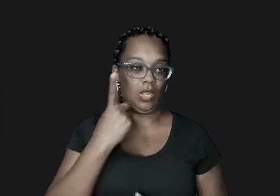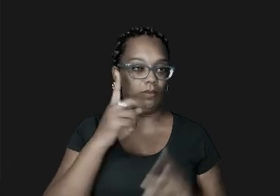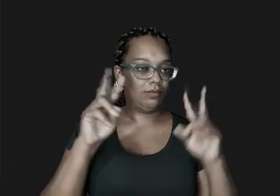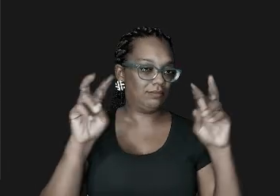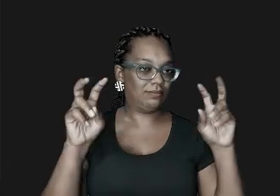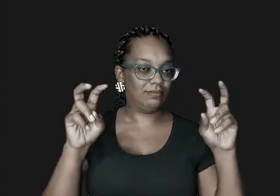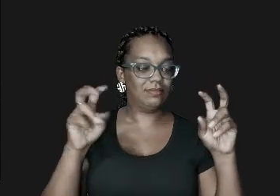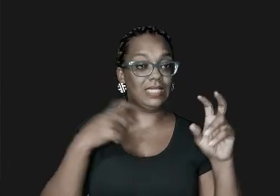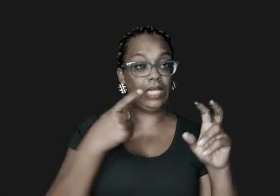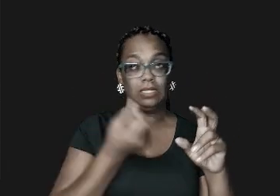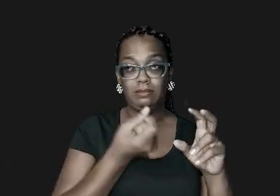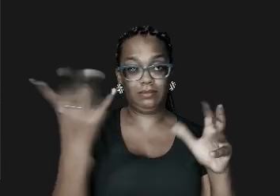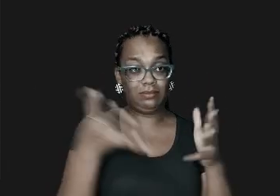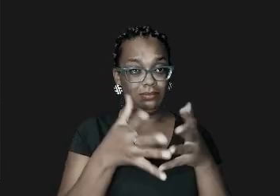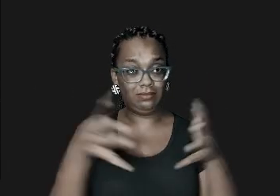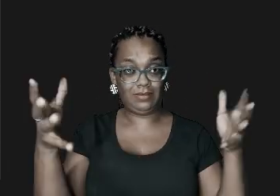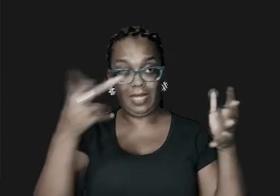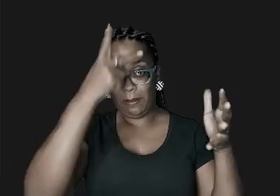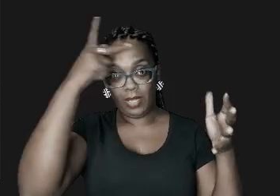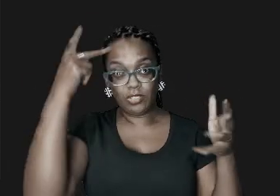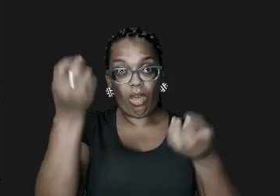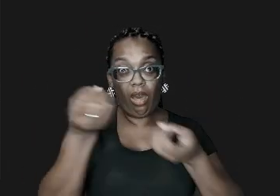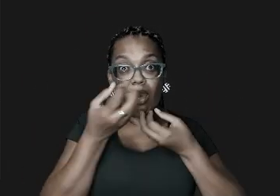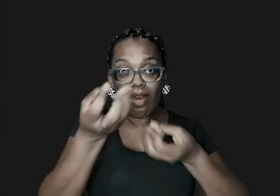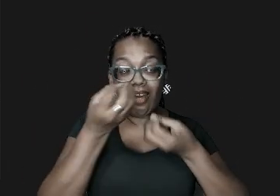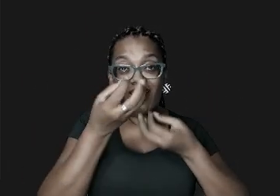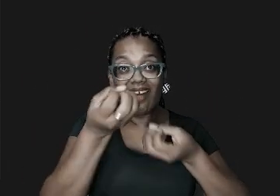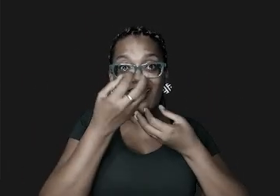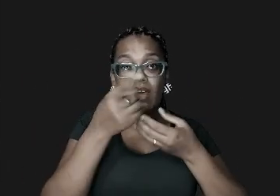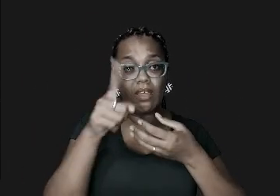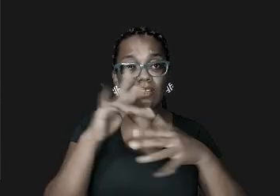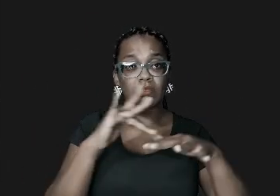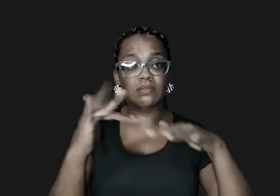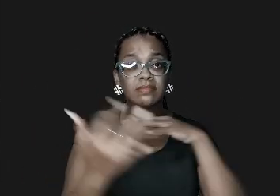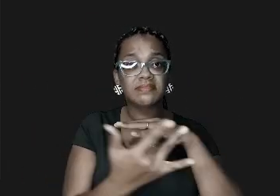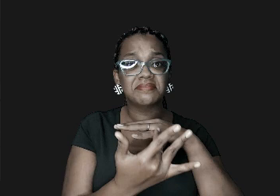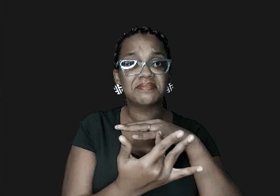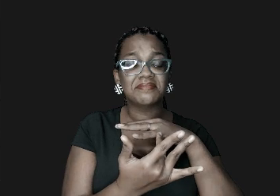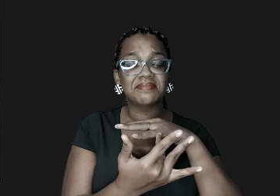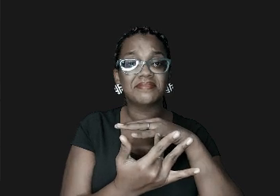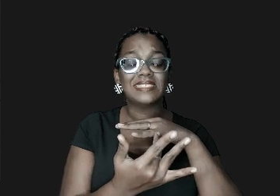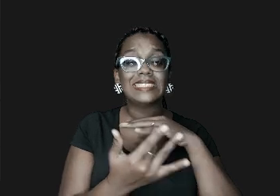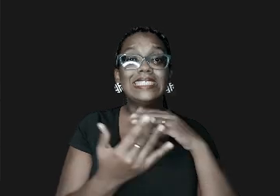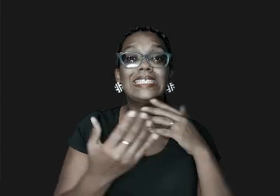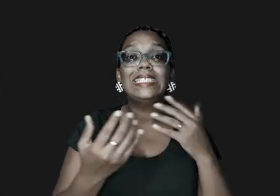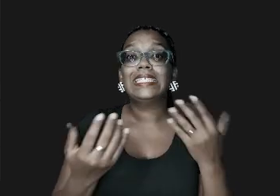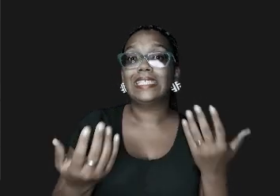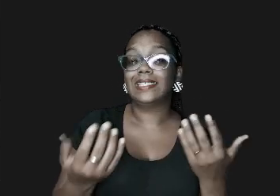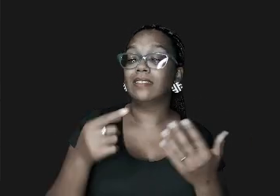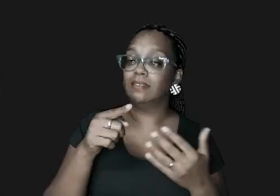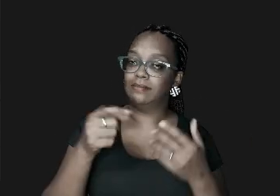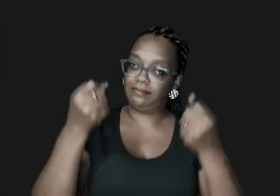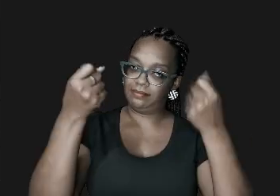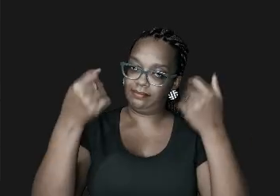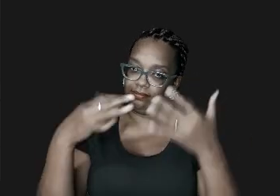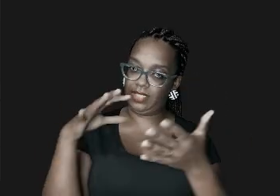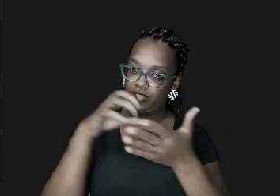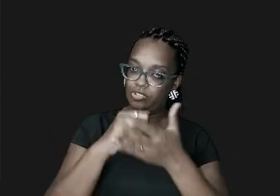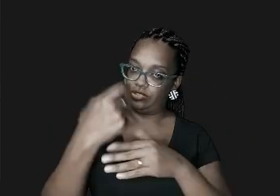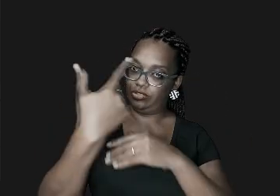tipo de coisa a gente a gente tem uma situação que a gente tem o número grande de pessoas se formando via rede social